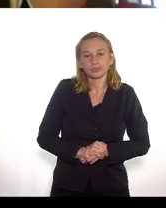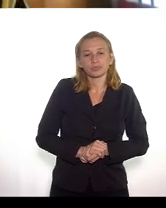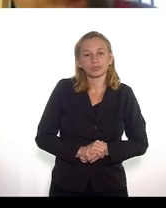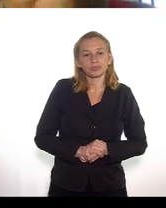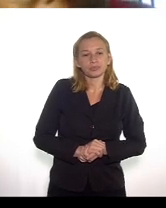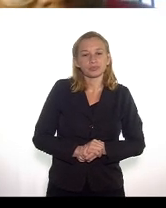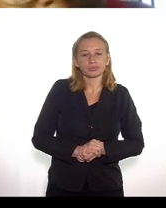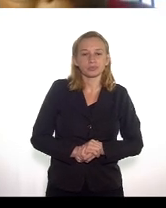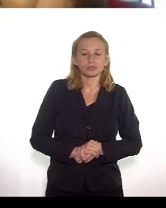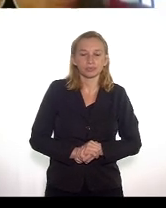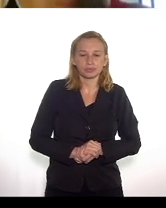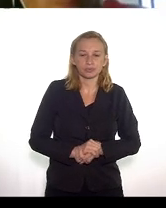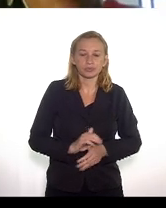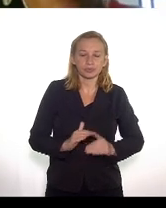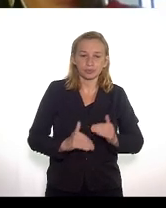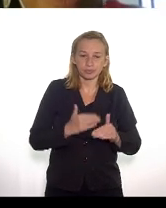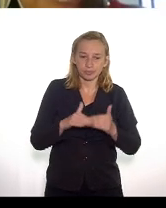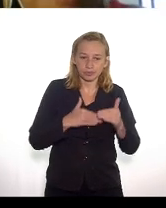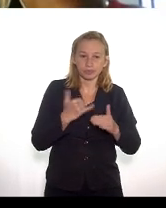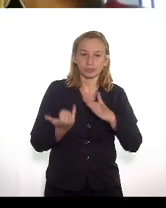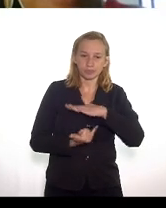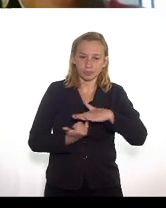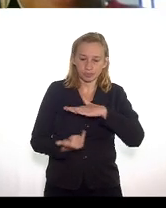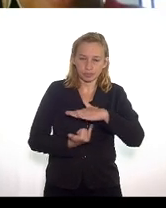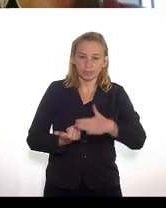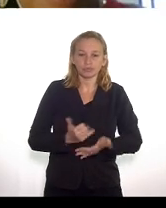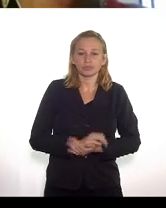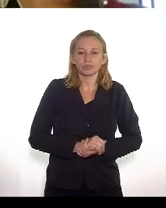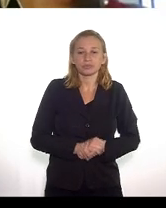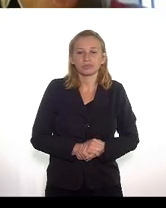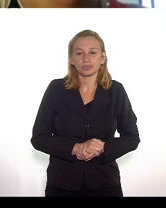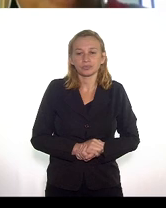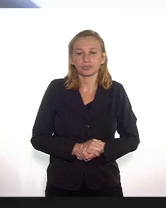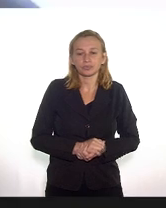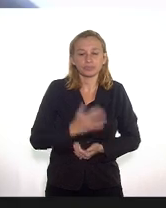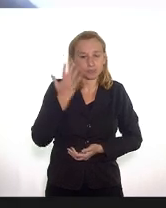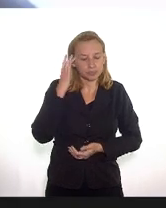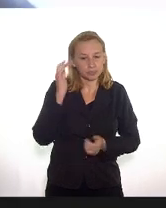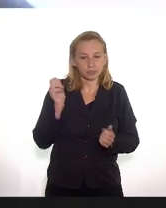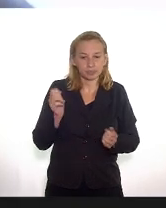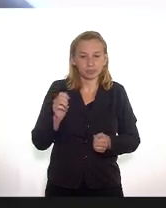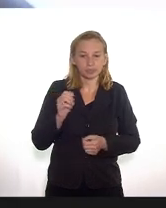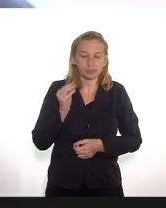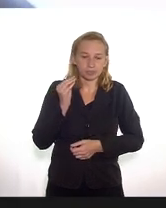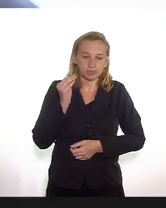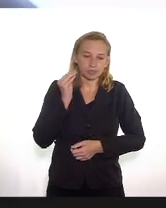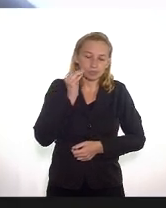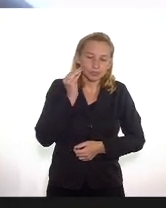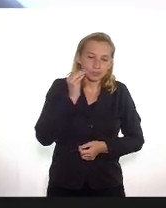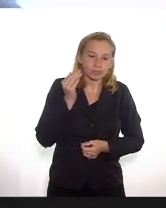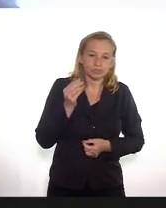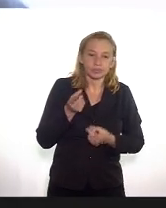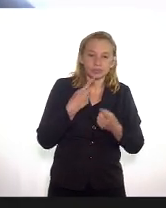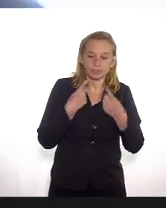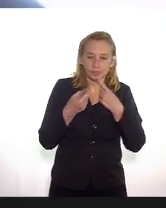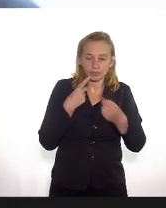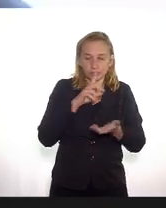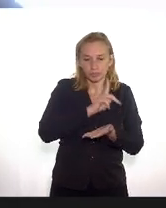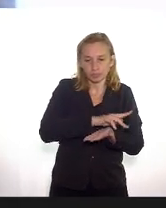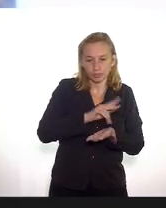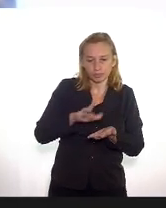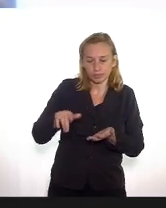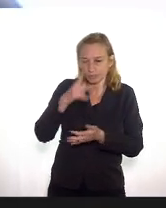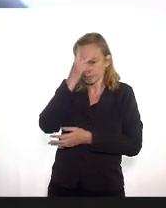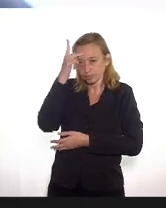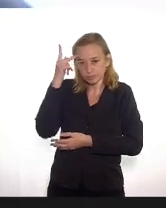de um amadurecimento institucional, né? Eu acho que a oportunidade de dialogar com diferentes